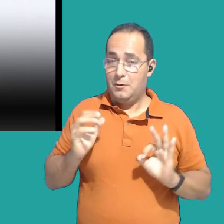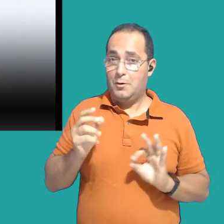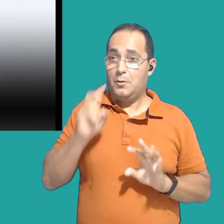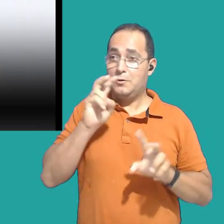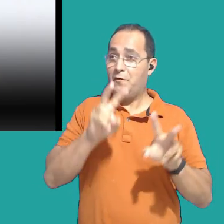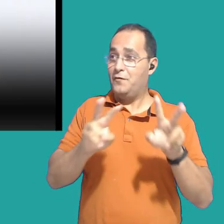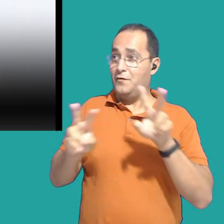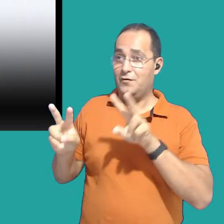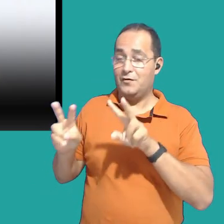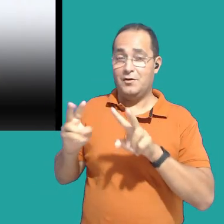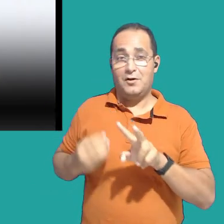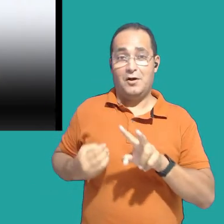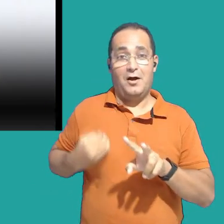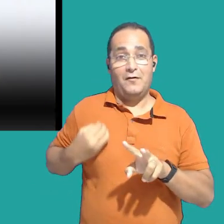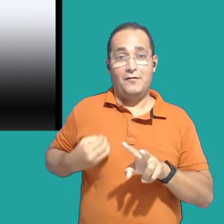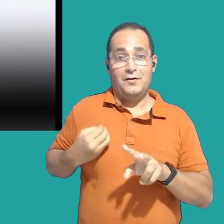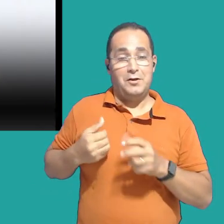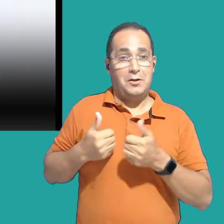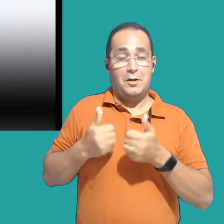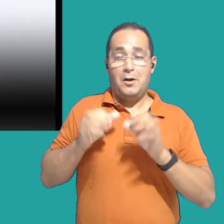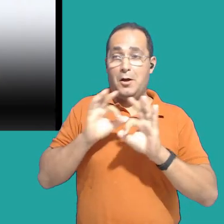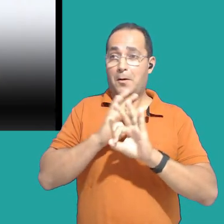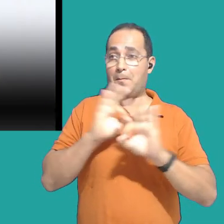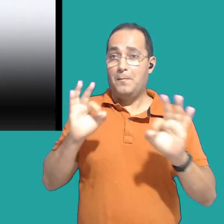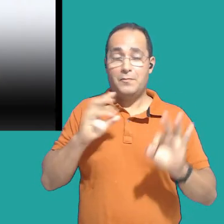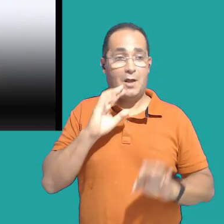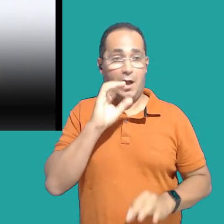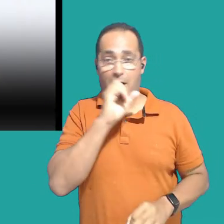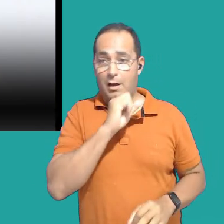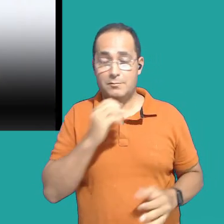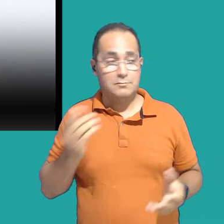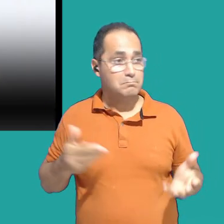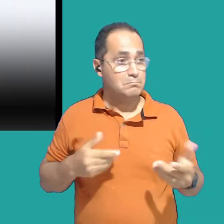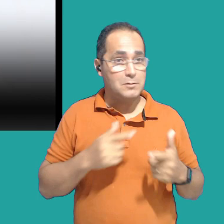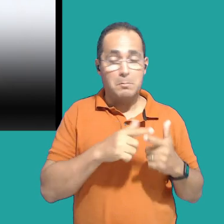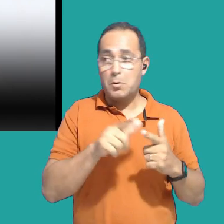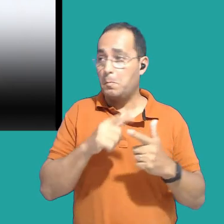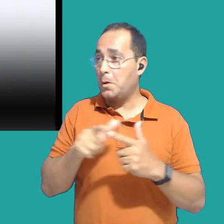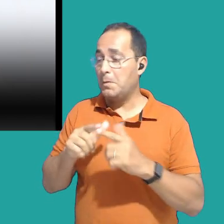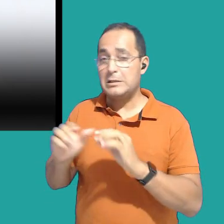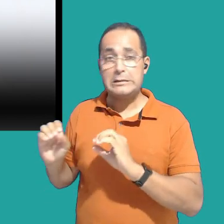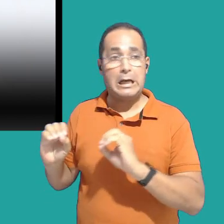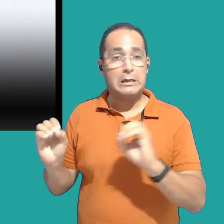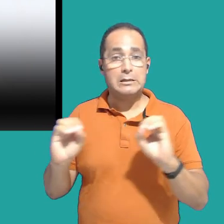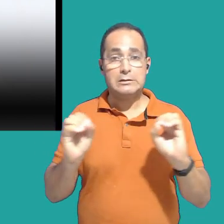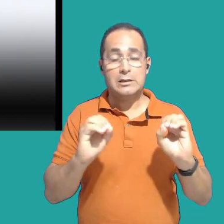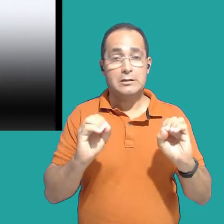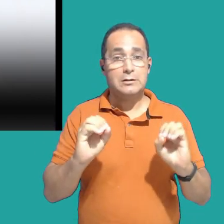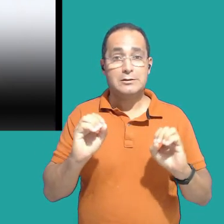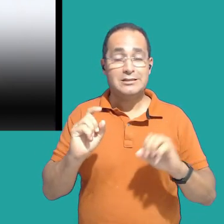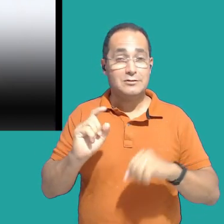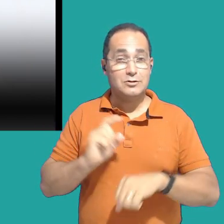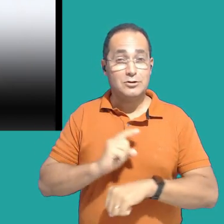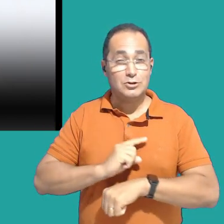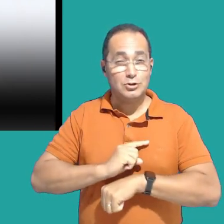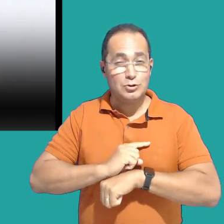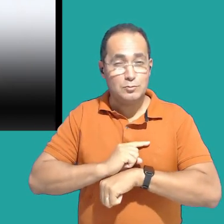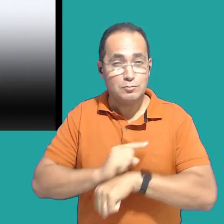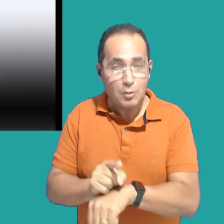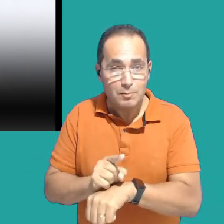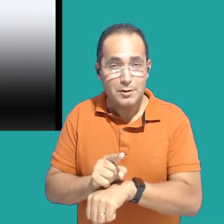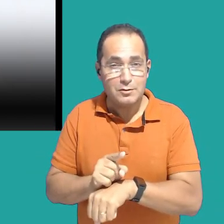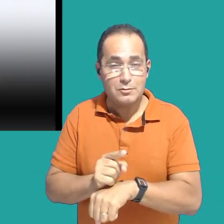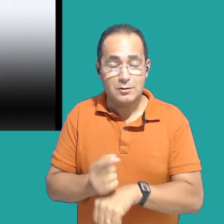ótimo, enquanto enxergava, a vida maravilhosa, tudo veloz, não via problema algum. A partir